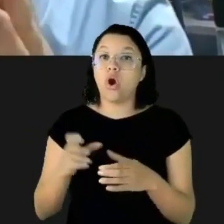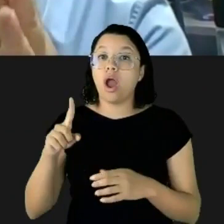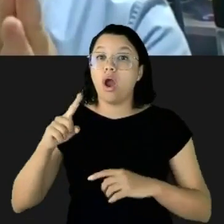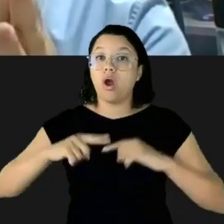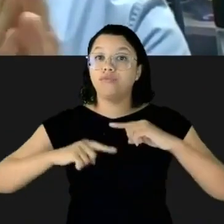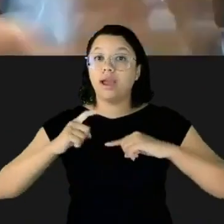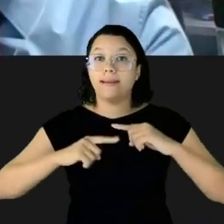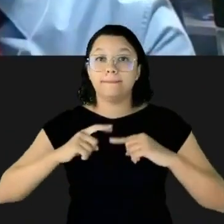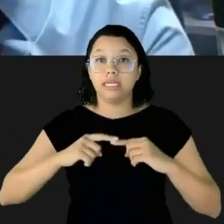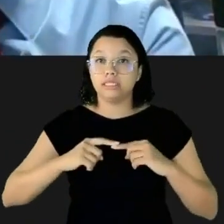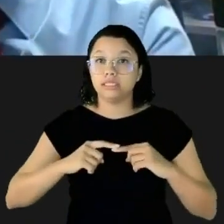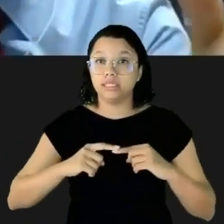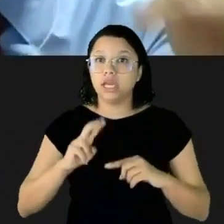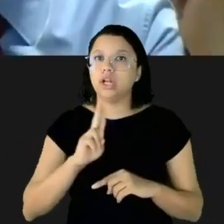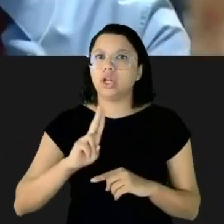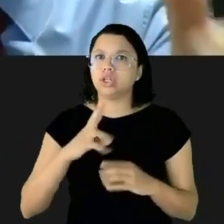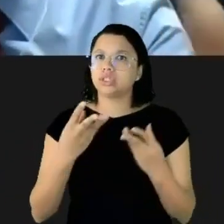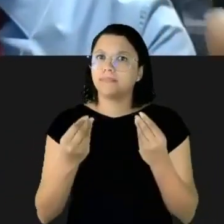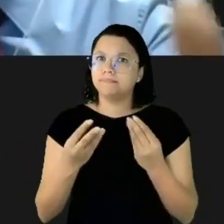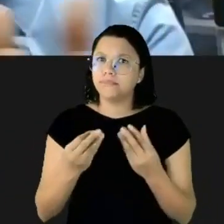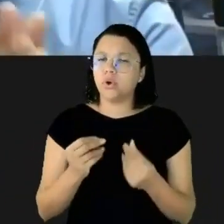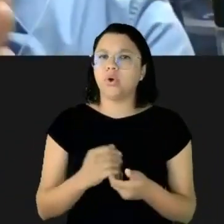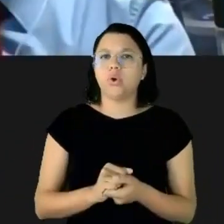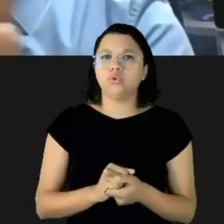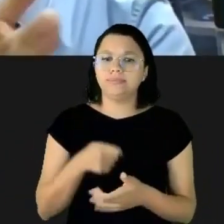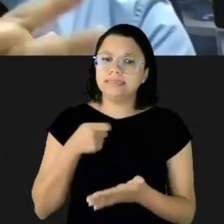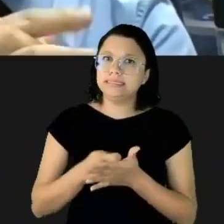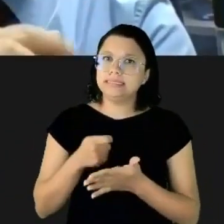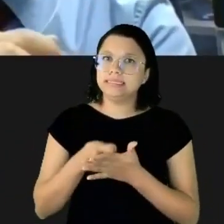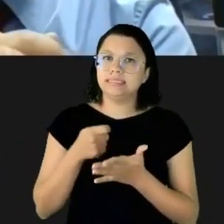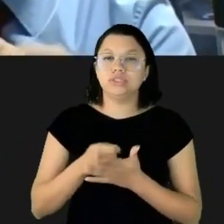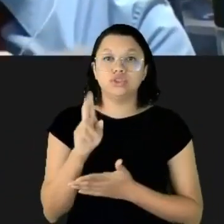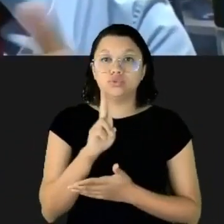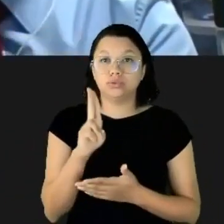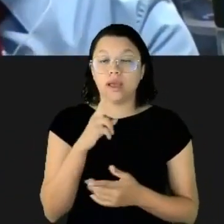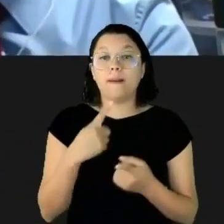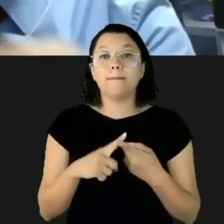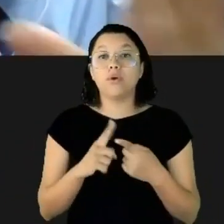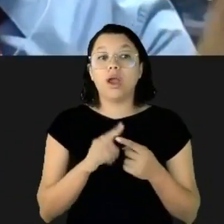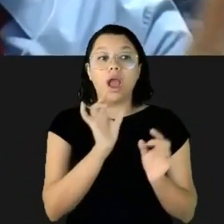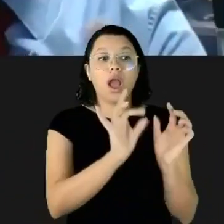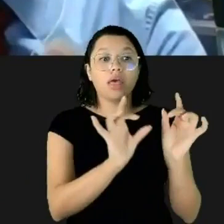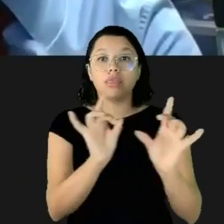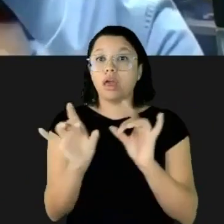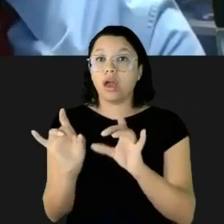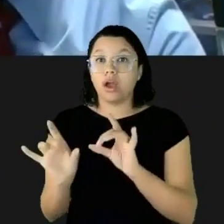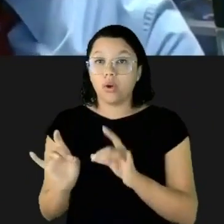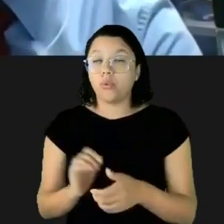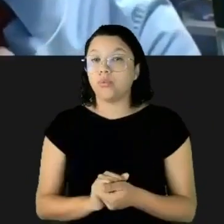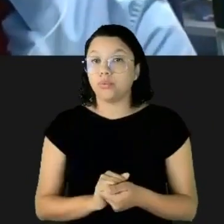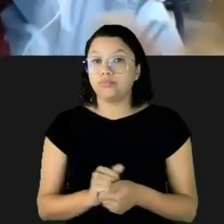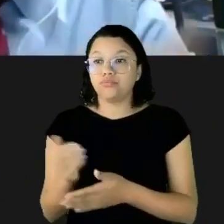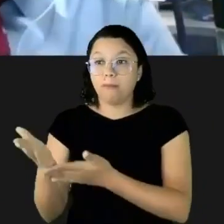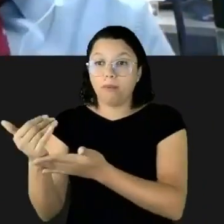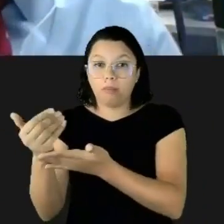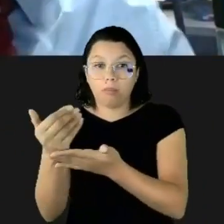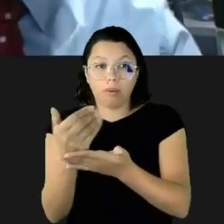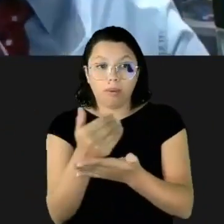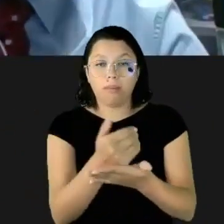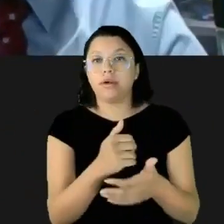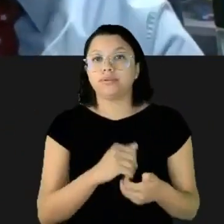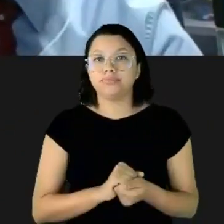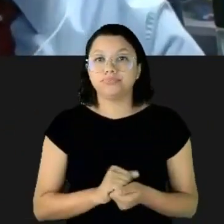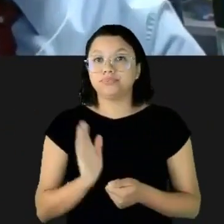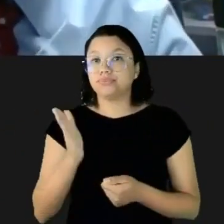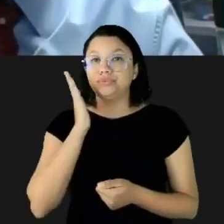é uma ferramenta que ele não abre mão e ele exige que seja que seja que porque cada um vai pegando inclusive ele ele vai usando